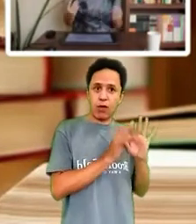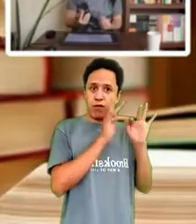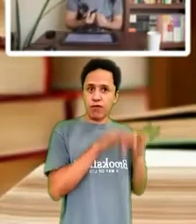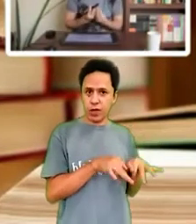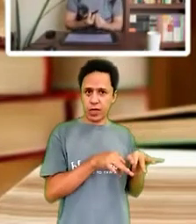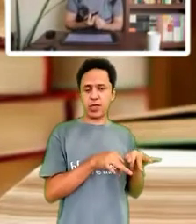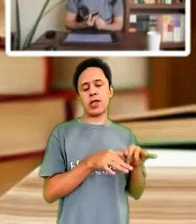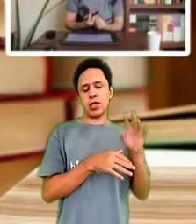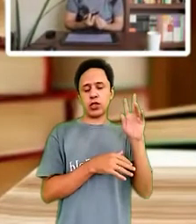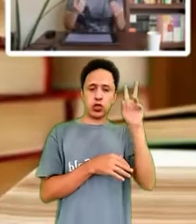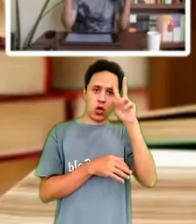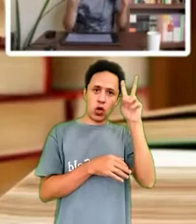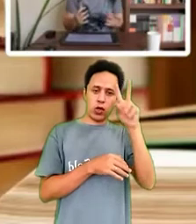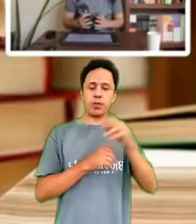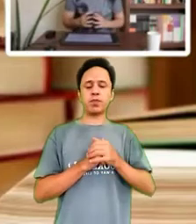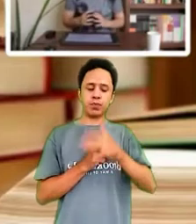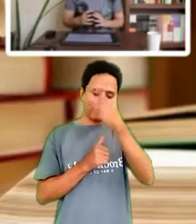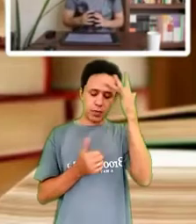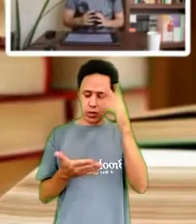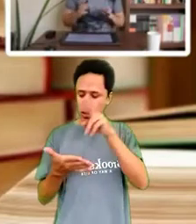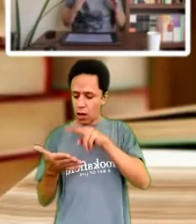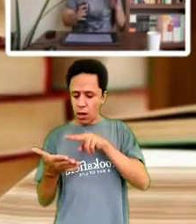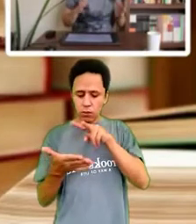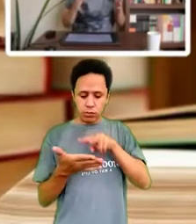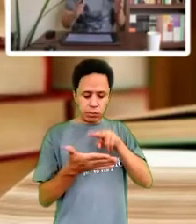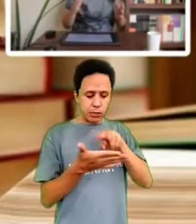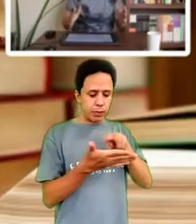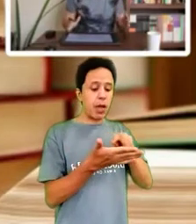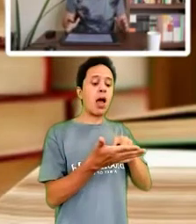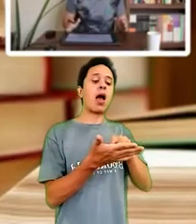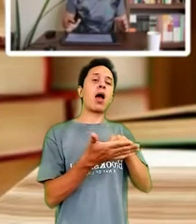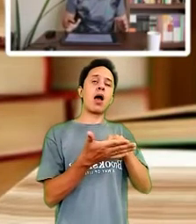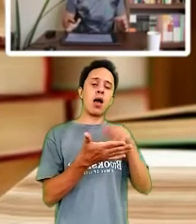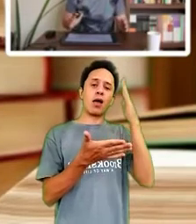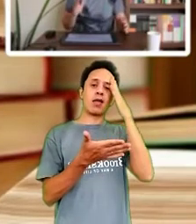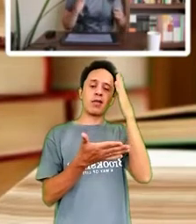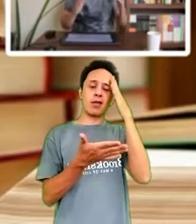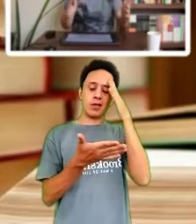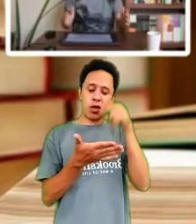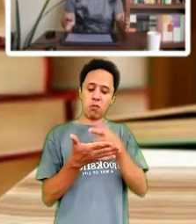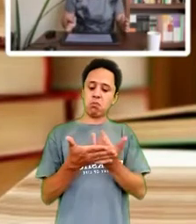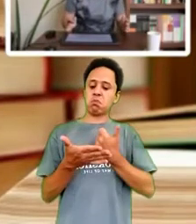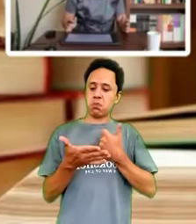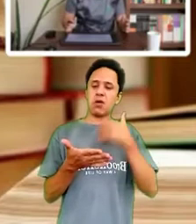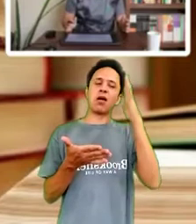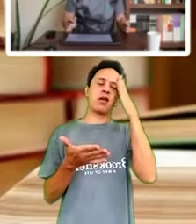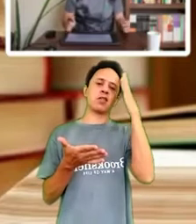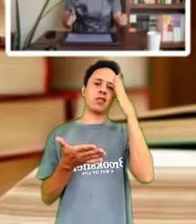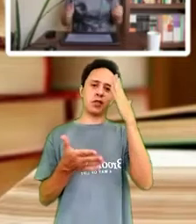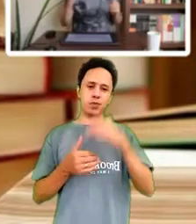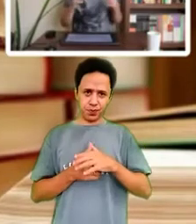até que eu chegue ao fim da história, em que a pessoa vai compreender o que eu estou querendo realmente que ela entenda de tudo que eu